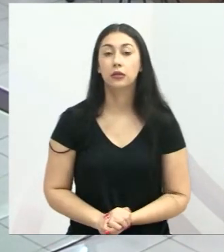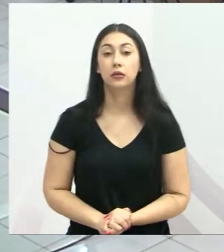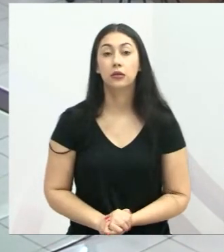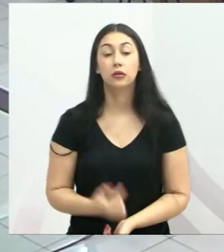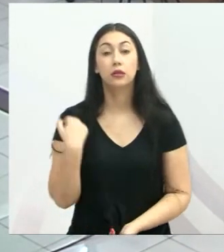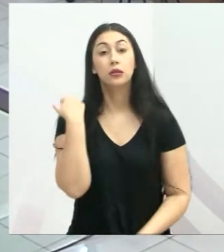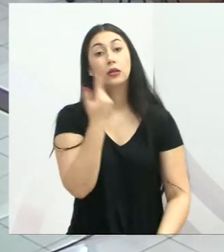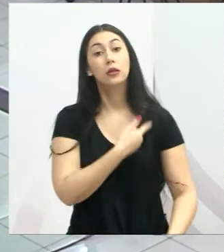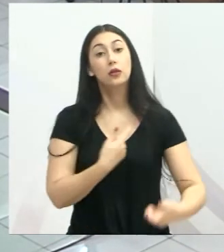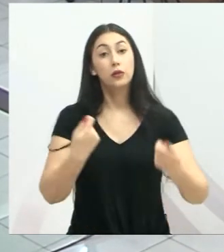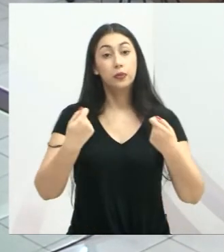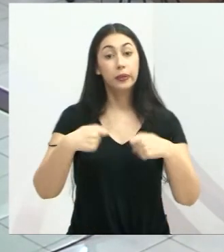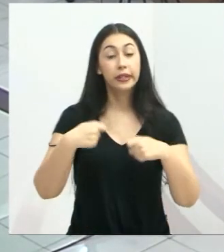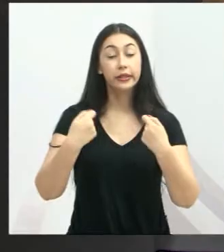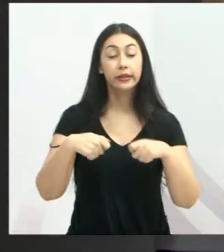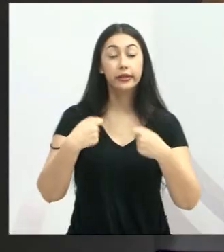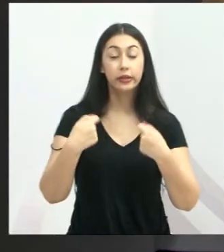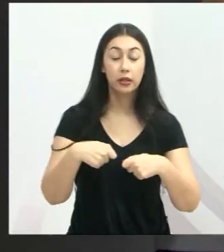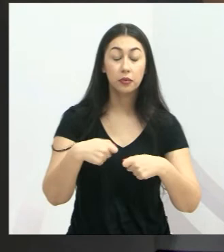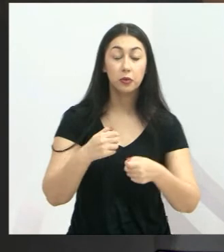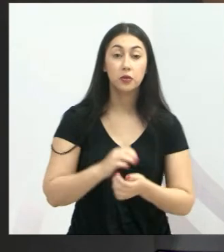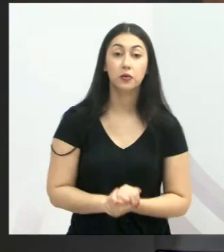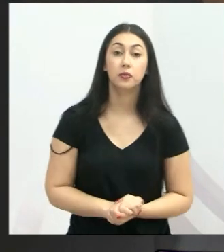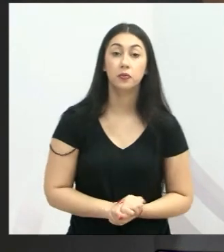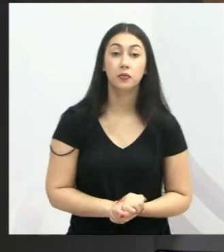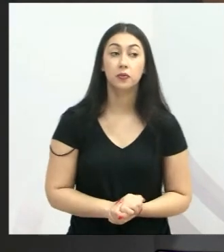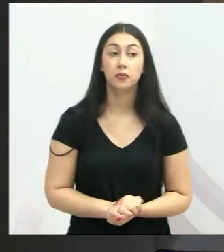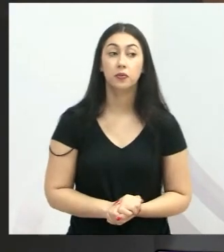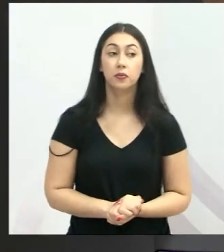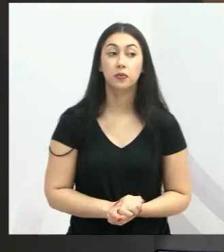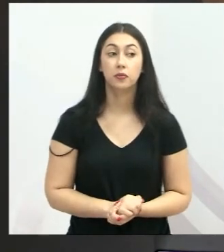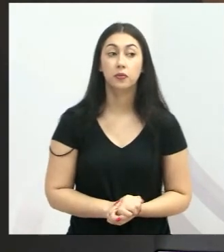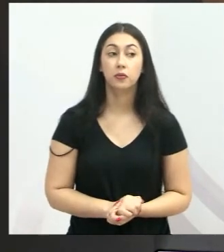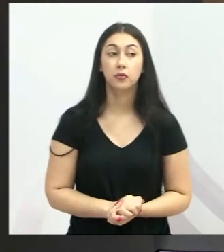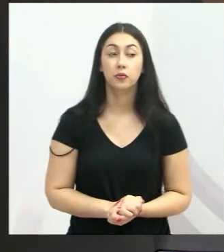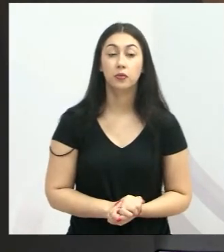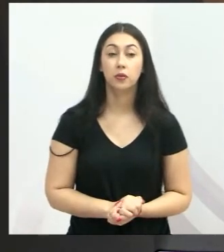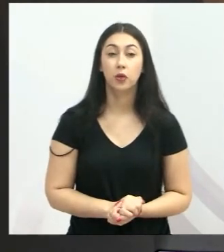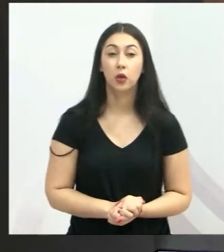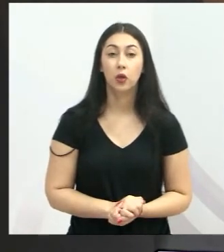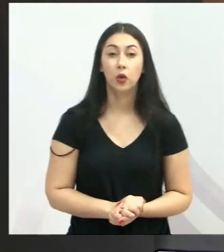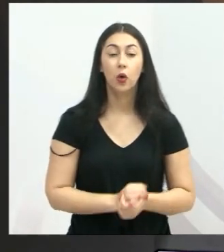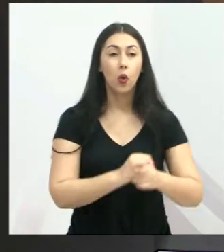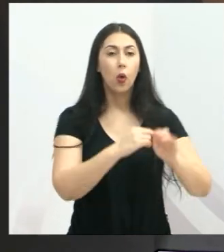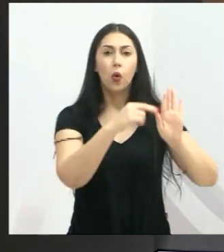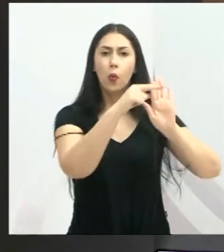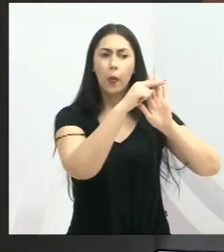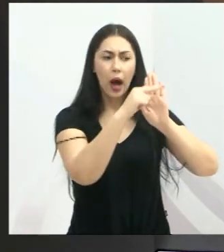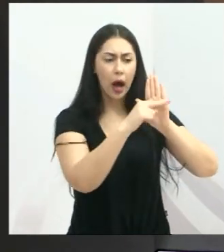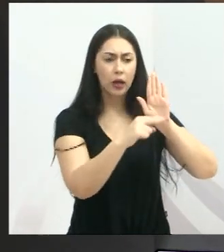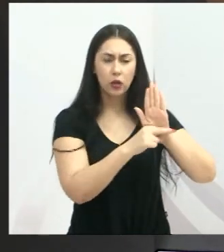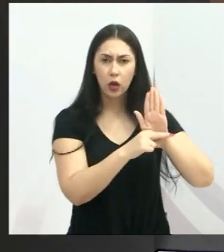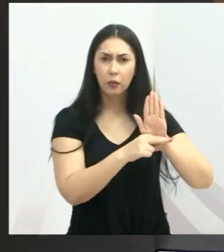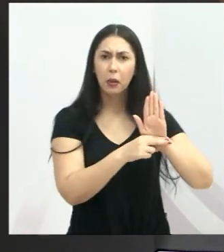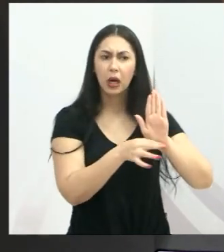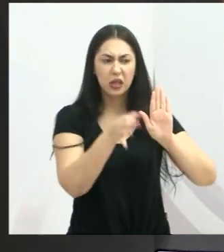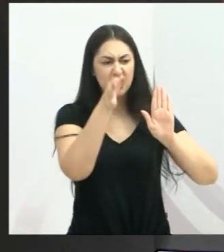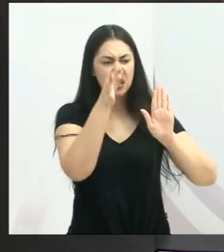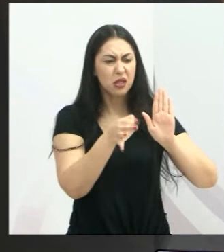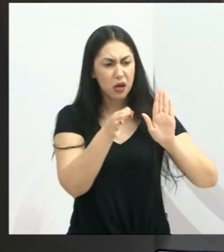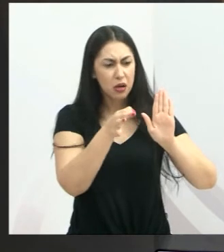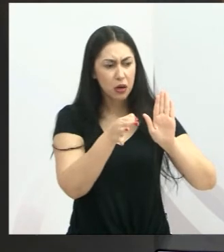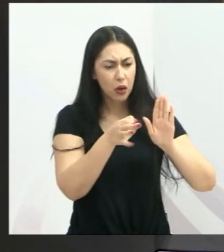Nós precisamos introduzir no município um protocolo de tratamento para o